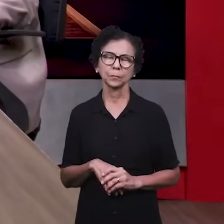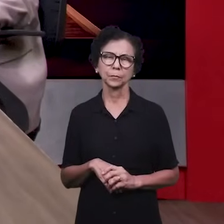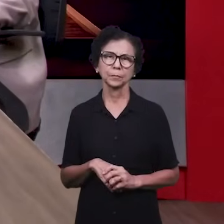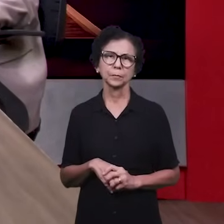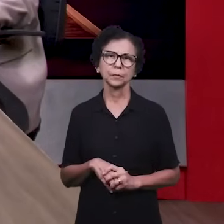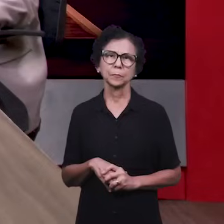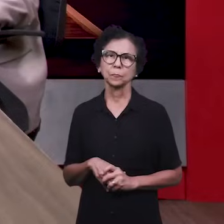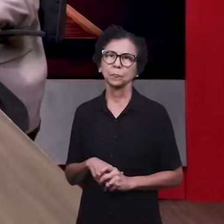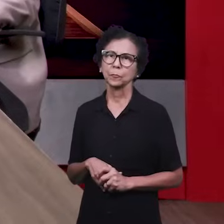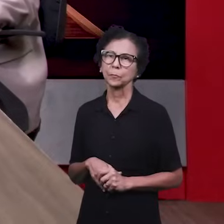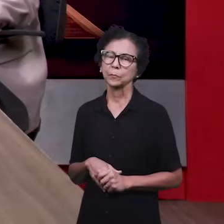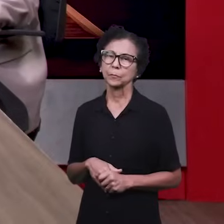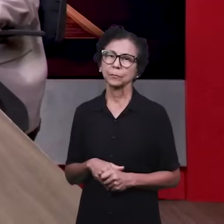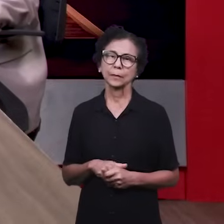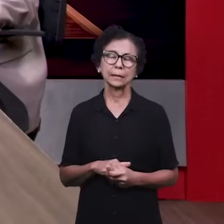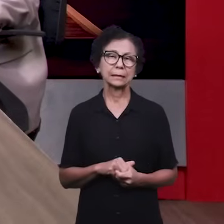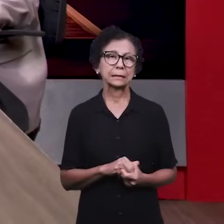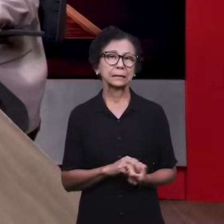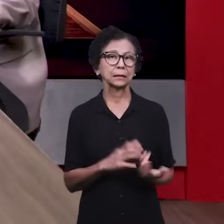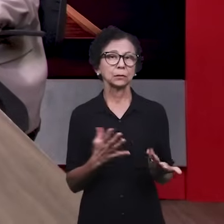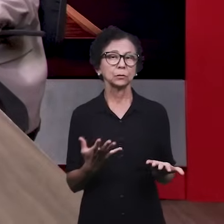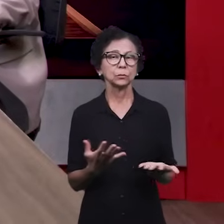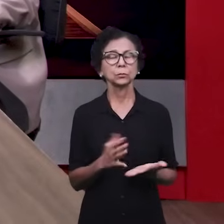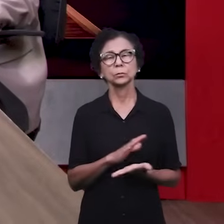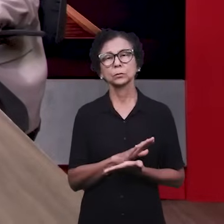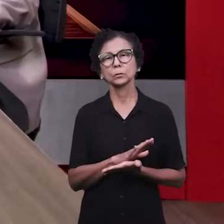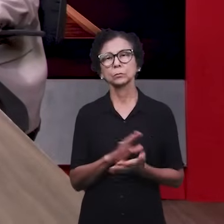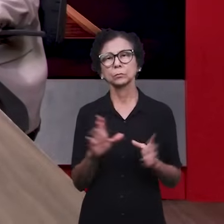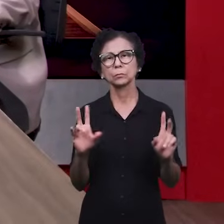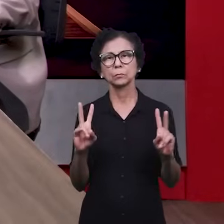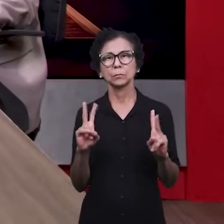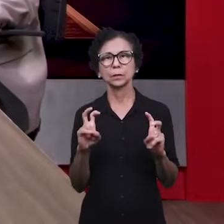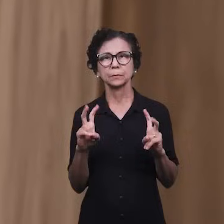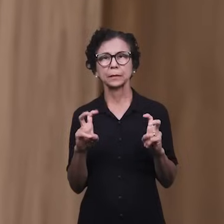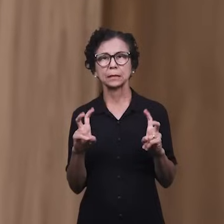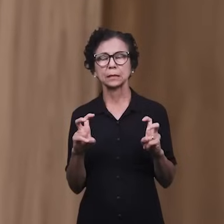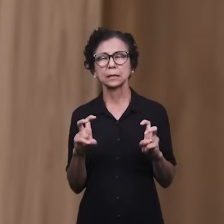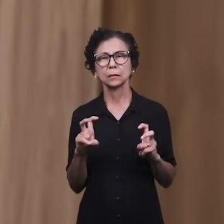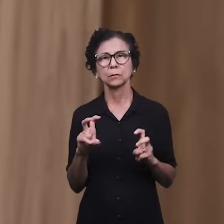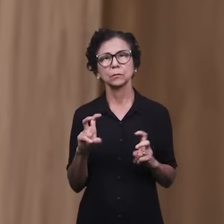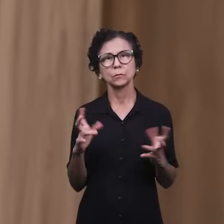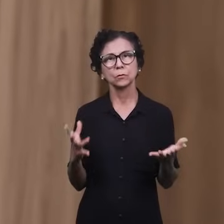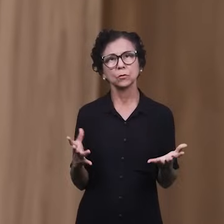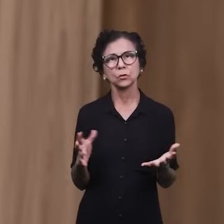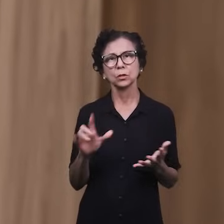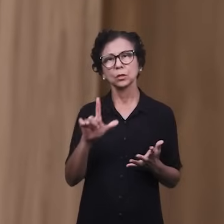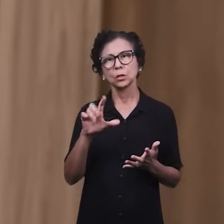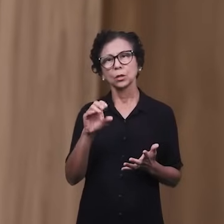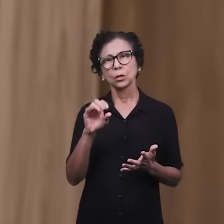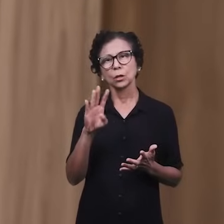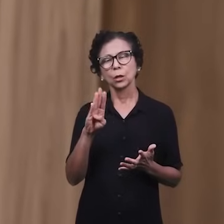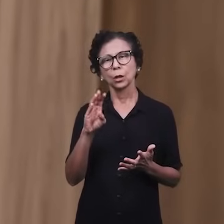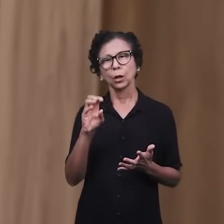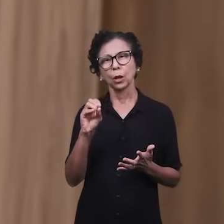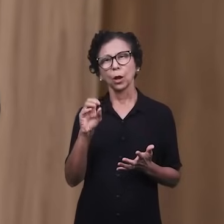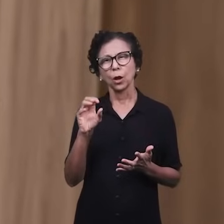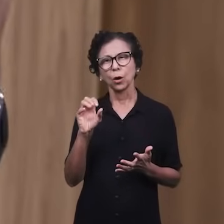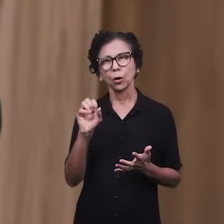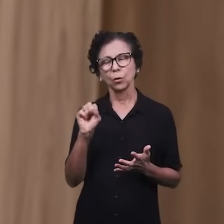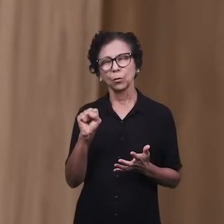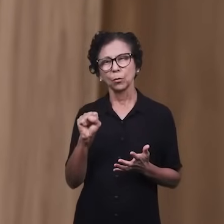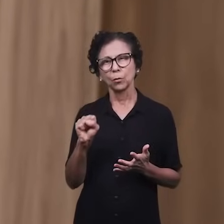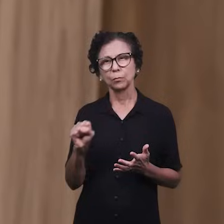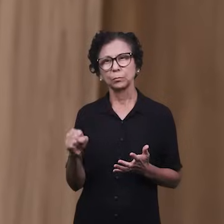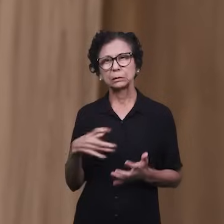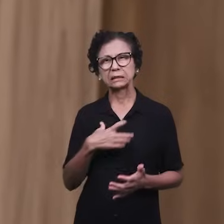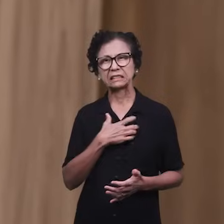que lobos vorazes. Então ficou muito claro com essa explicação que foi trazida aqui, de que a referência era do próprio homem,